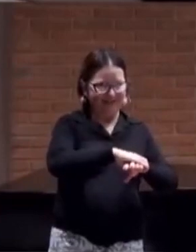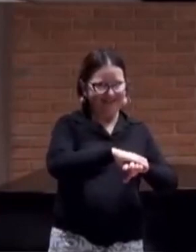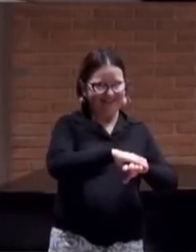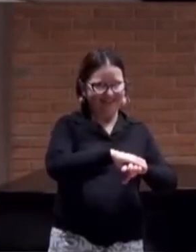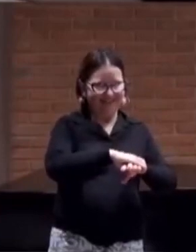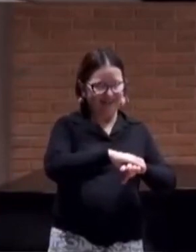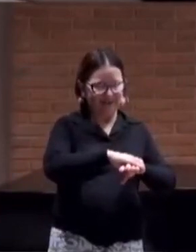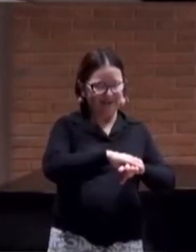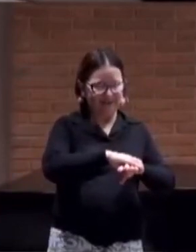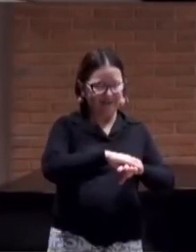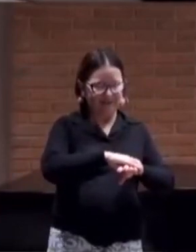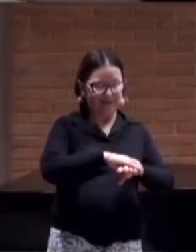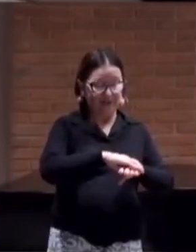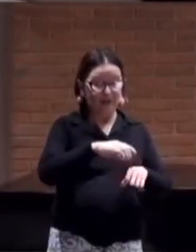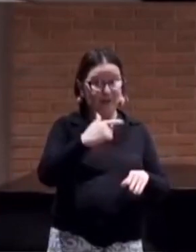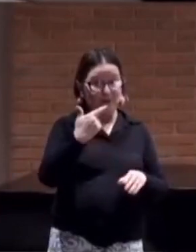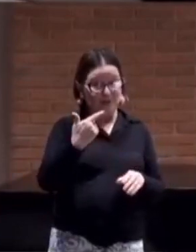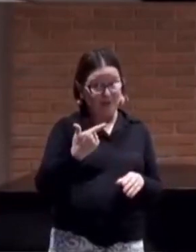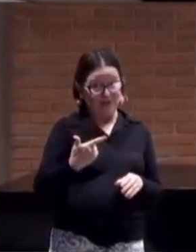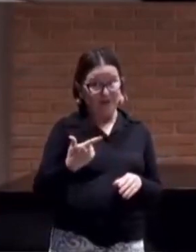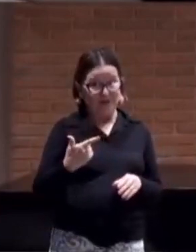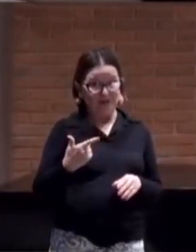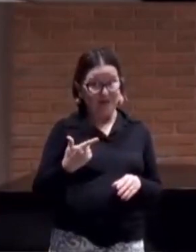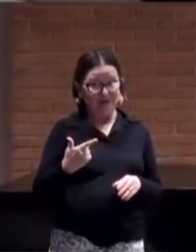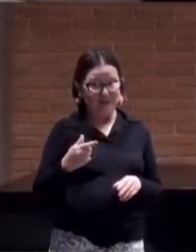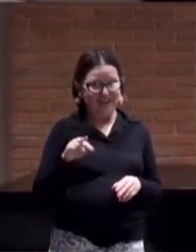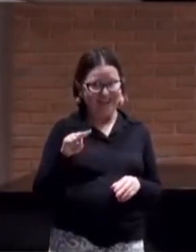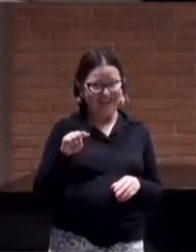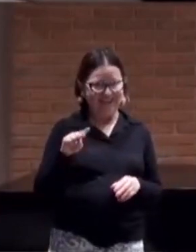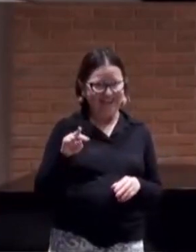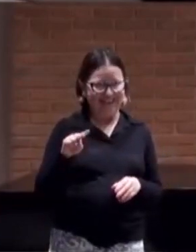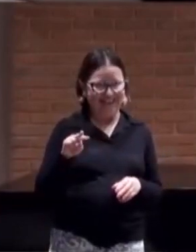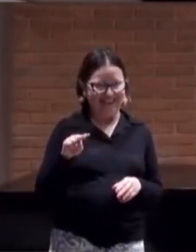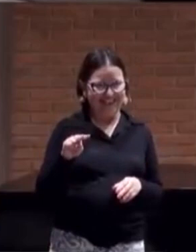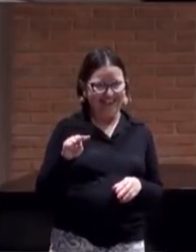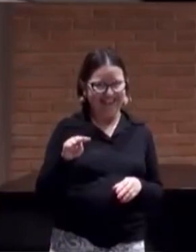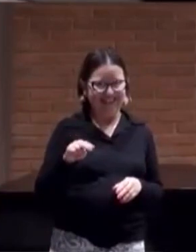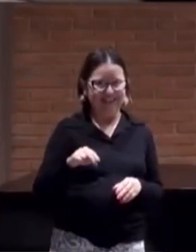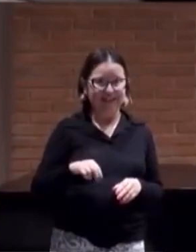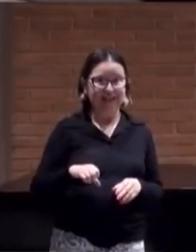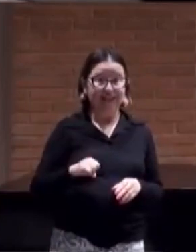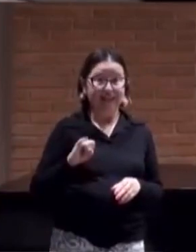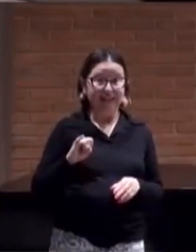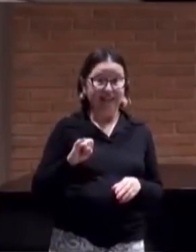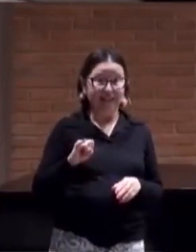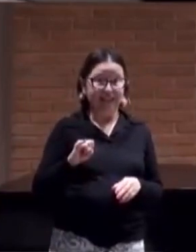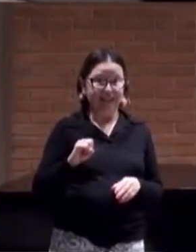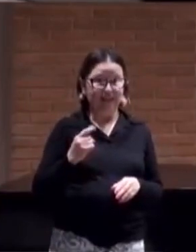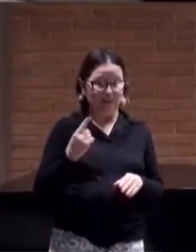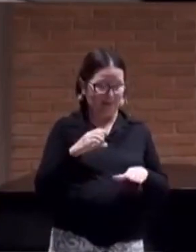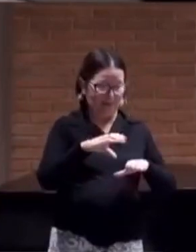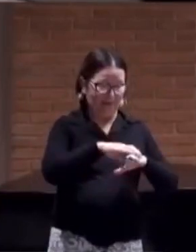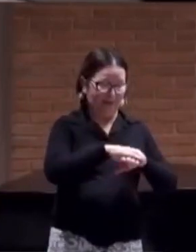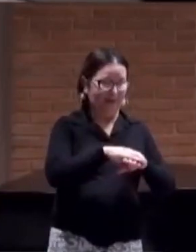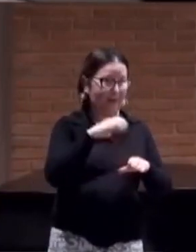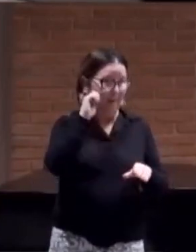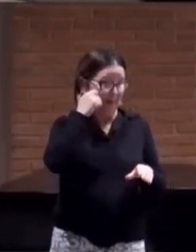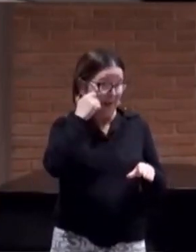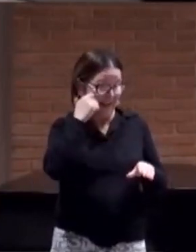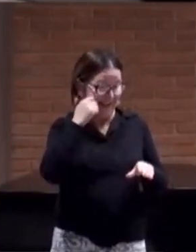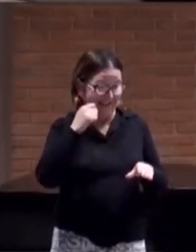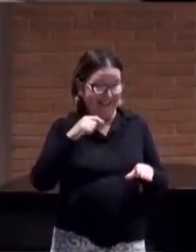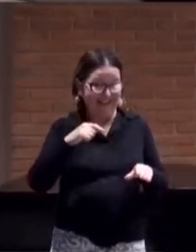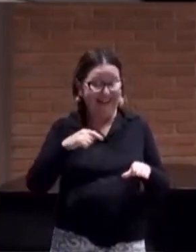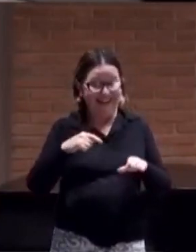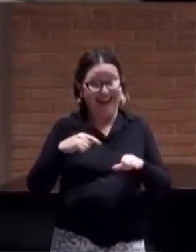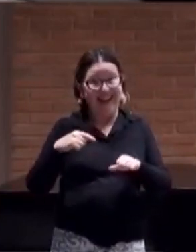allos. Eles são iguais. Se eu tivesse com um sapato preto e um marrom,